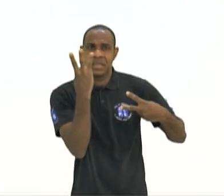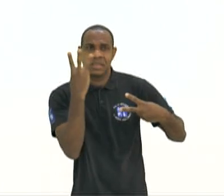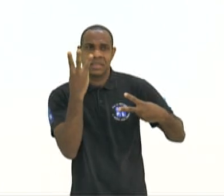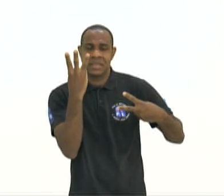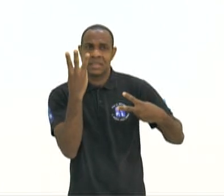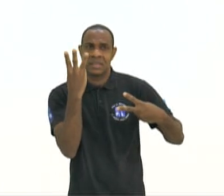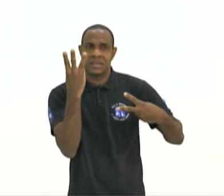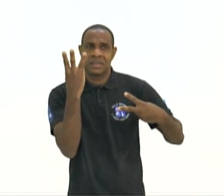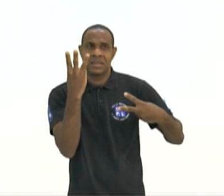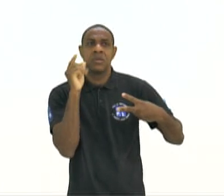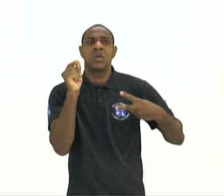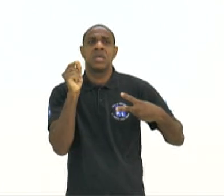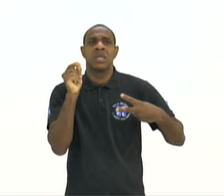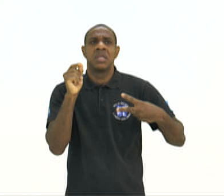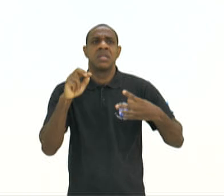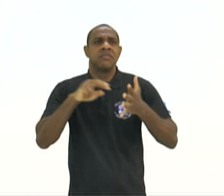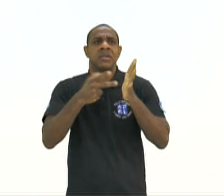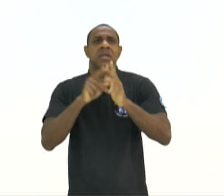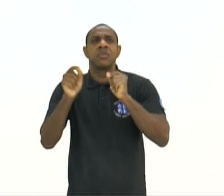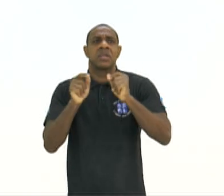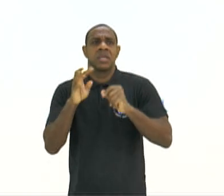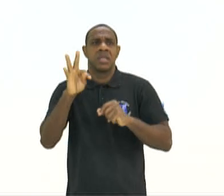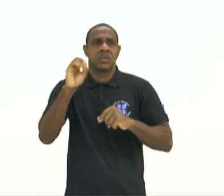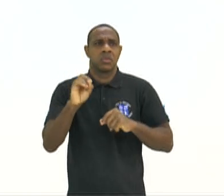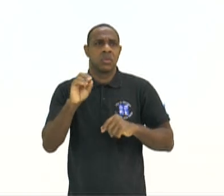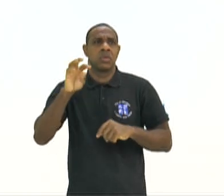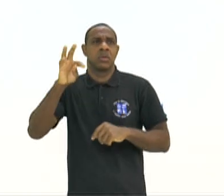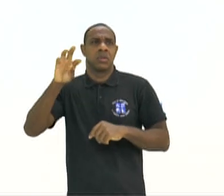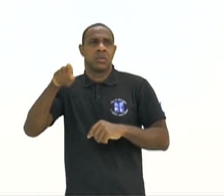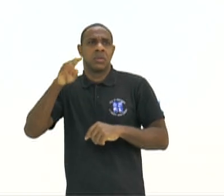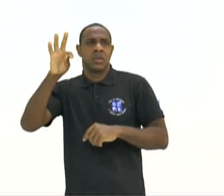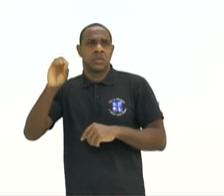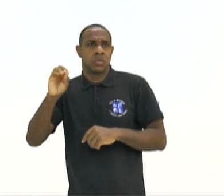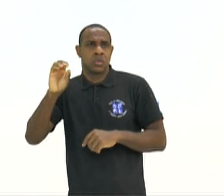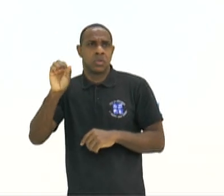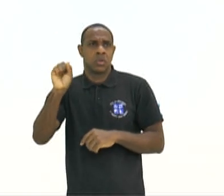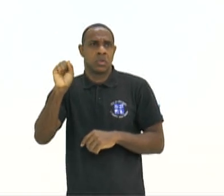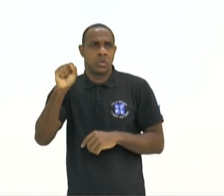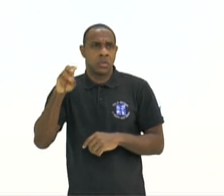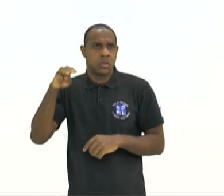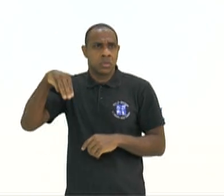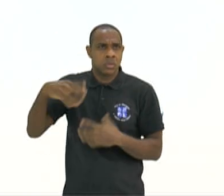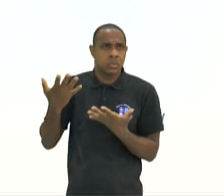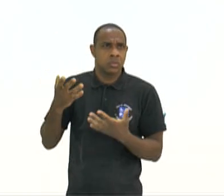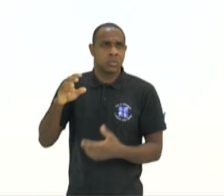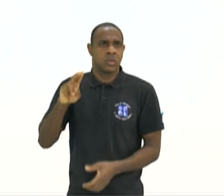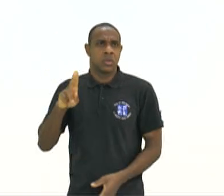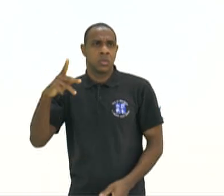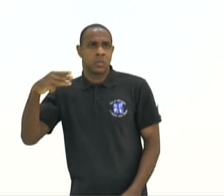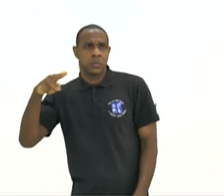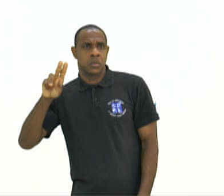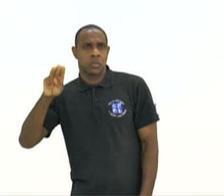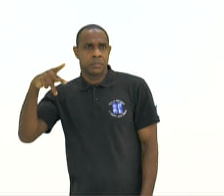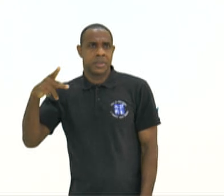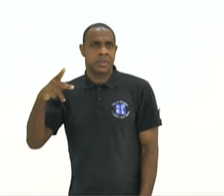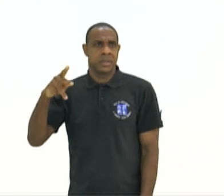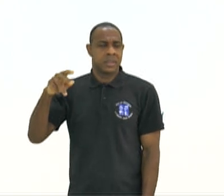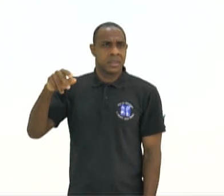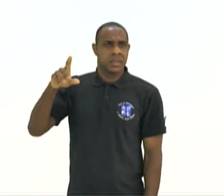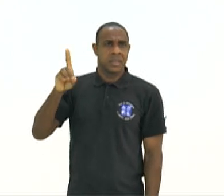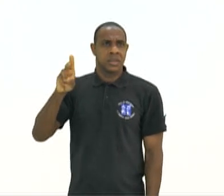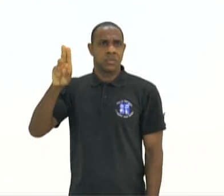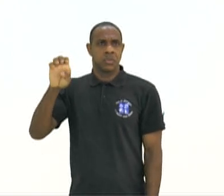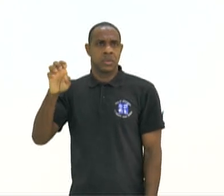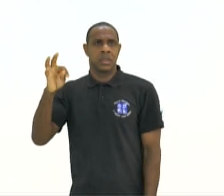Discourse markers significa propose, conclusion or cause, propose, contrast and cause, conclusion, propose and cause. Tendo